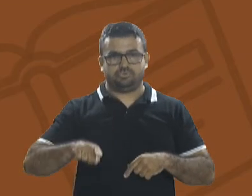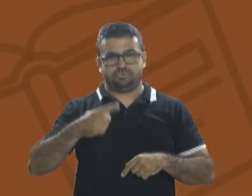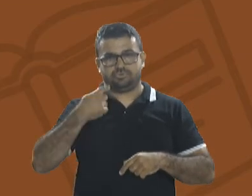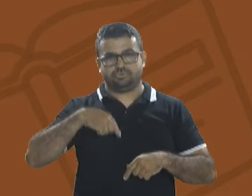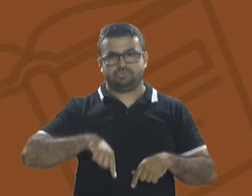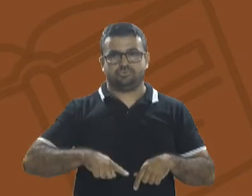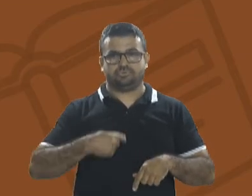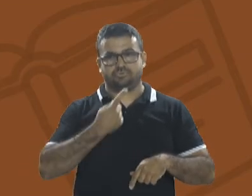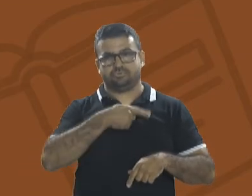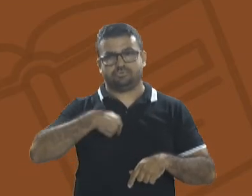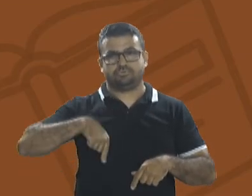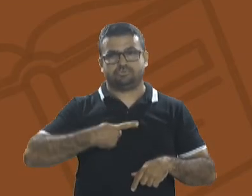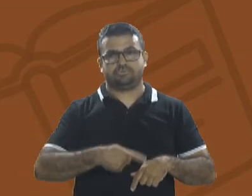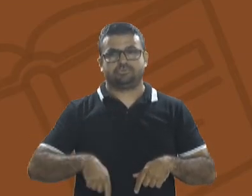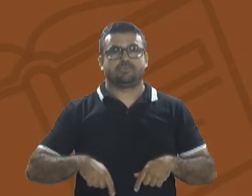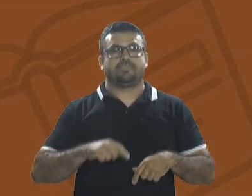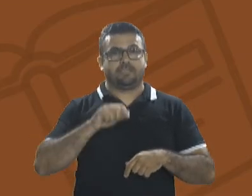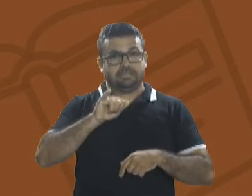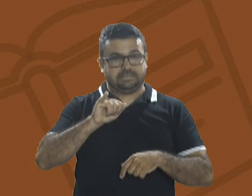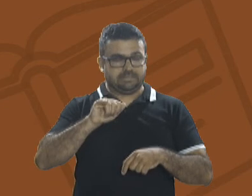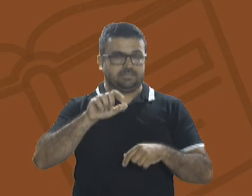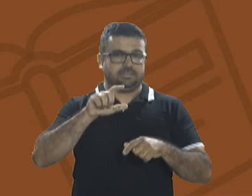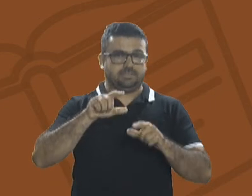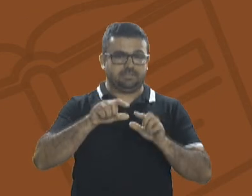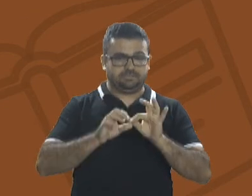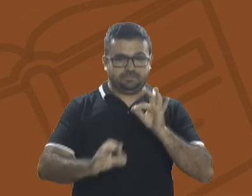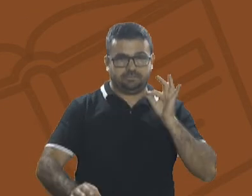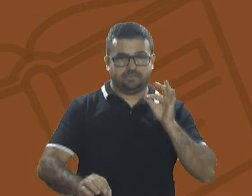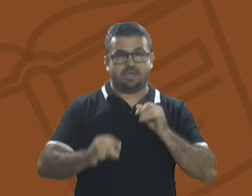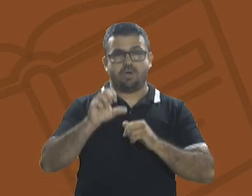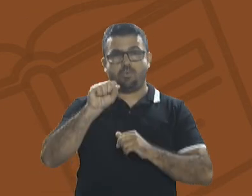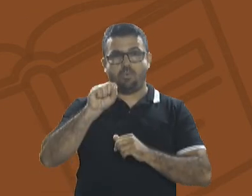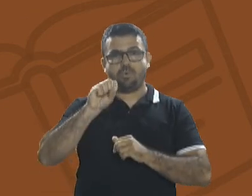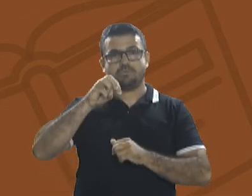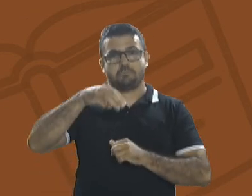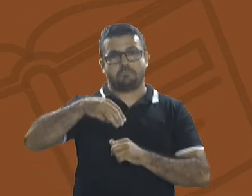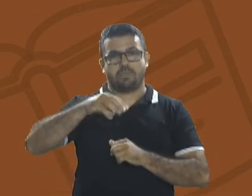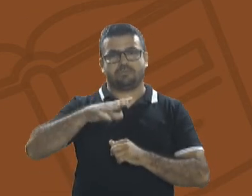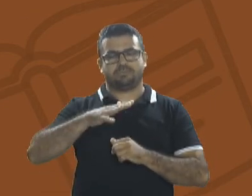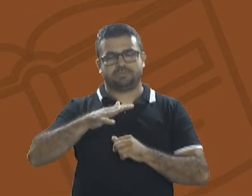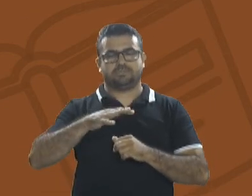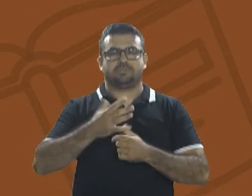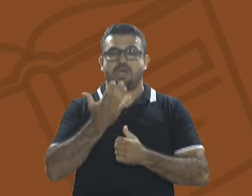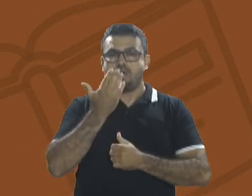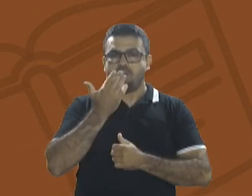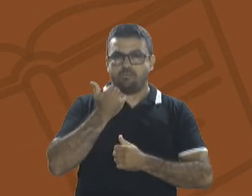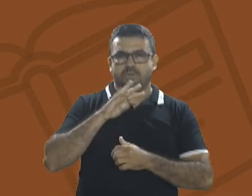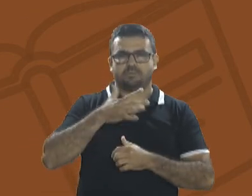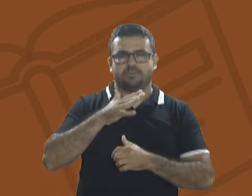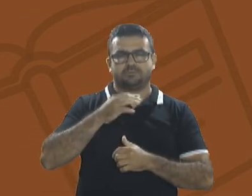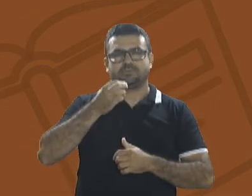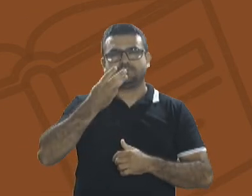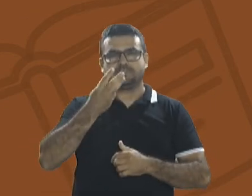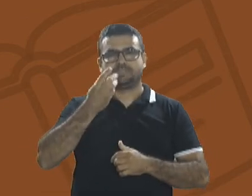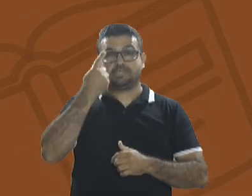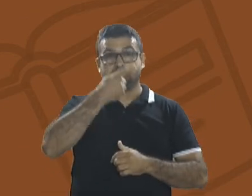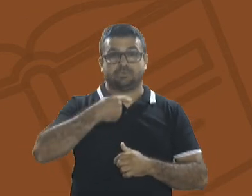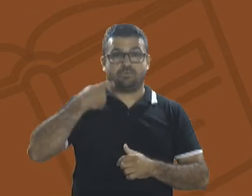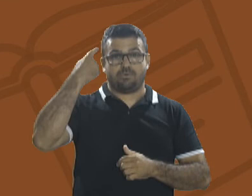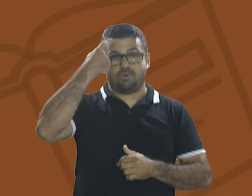metros, aproximadamente 8 metros. A comida que ingerimos demora aproximadamente 3 horas para atravessar o